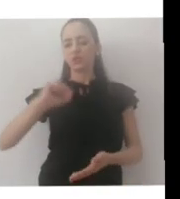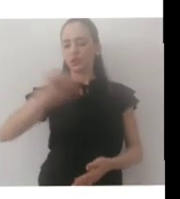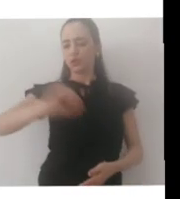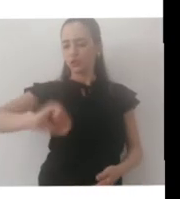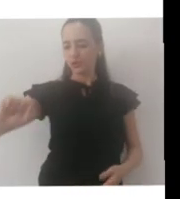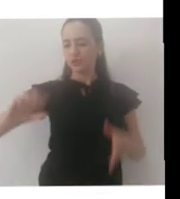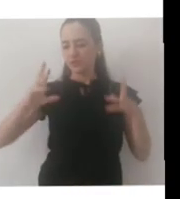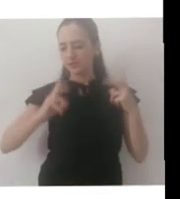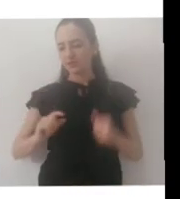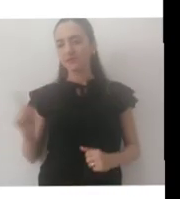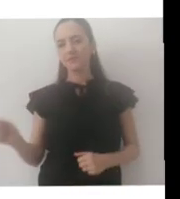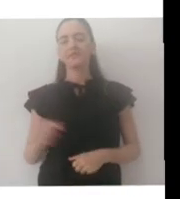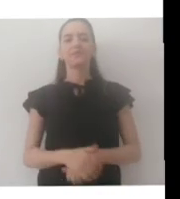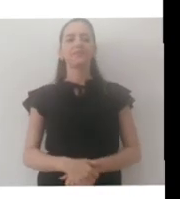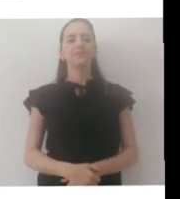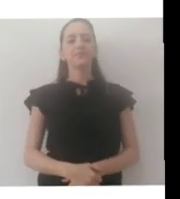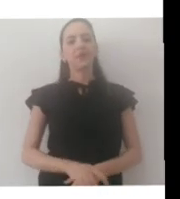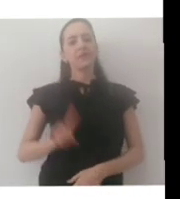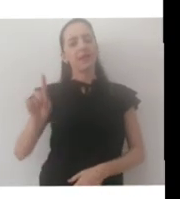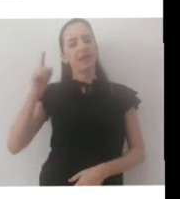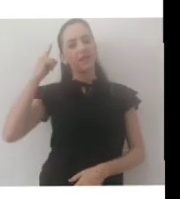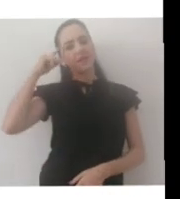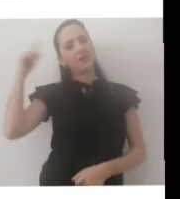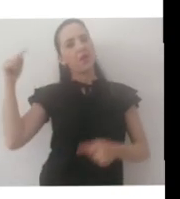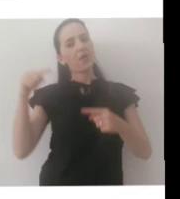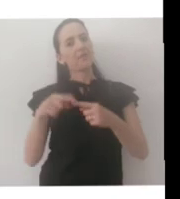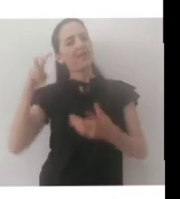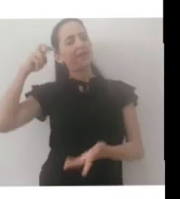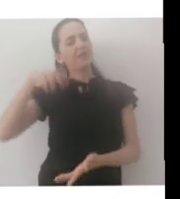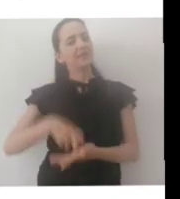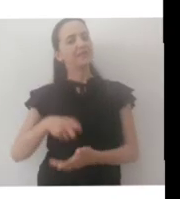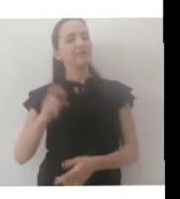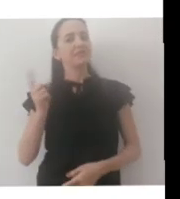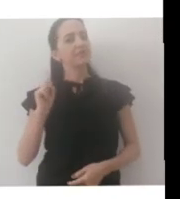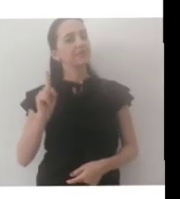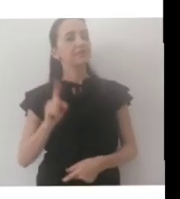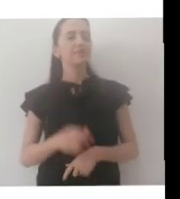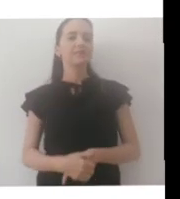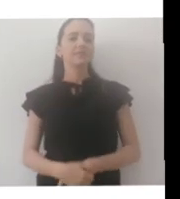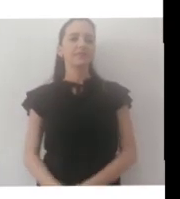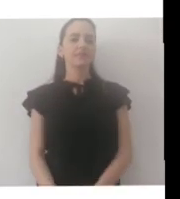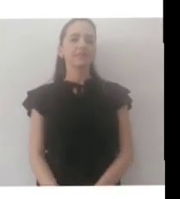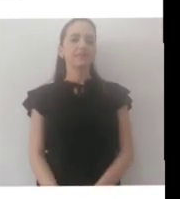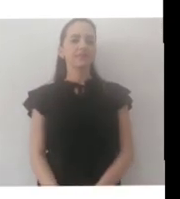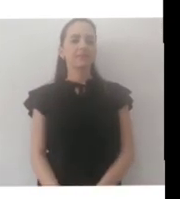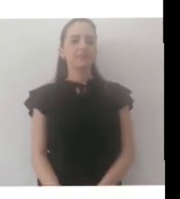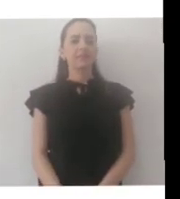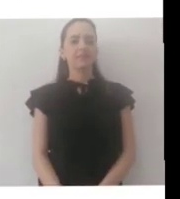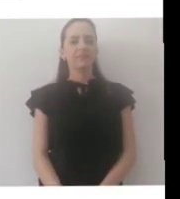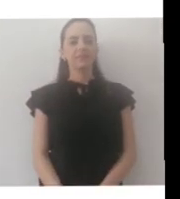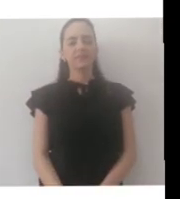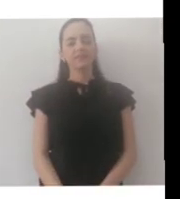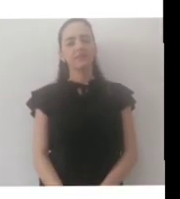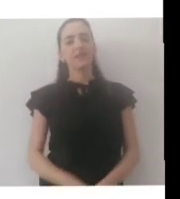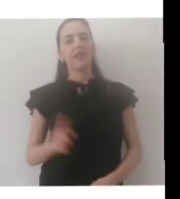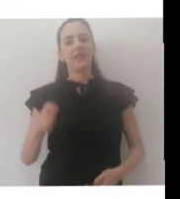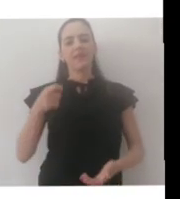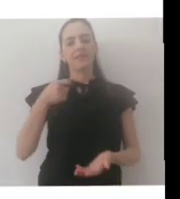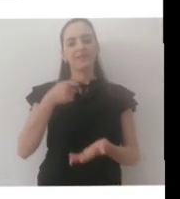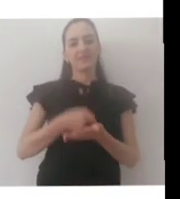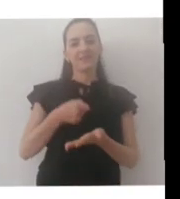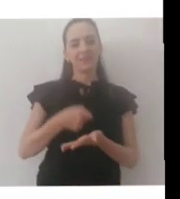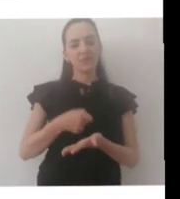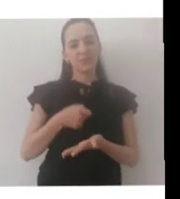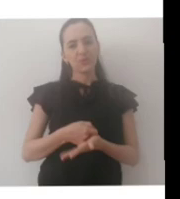dano que fez. Contudo, para que essas sanções por reciprocidade não se transformem em punição, já que, lembra que caiu lá no